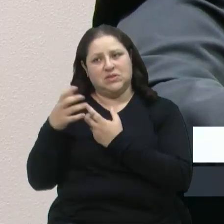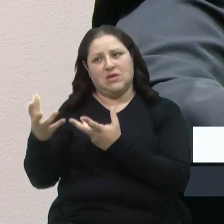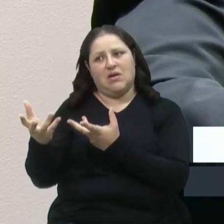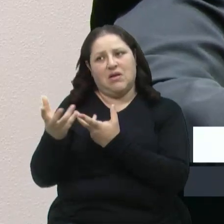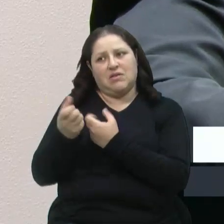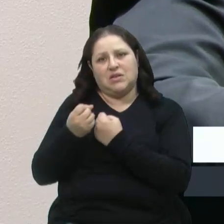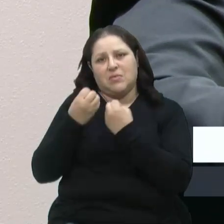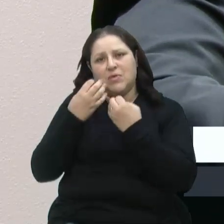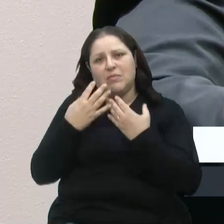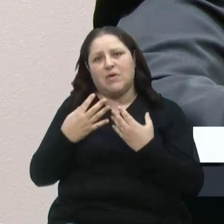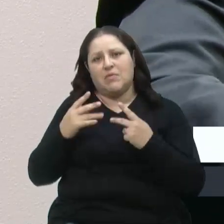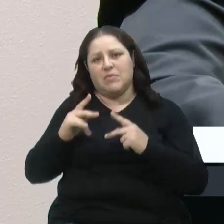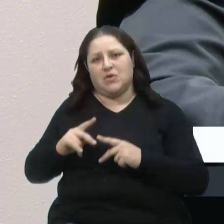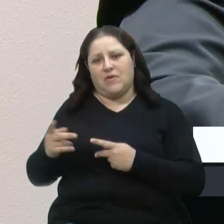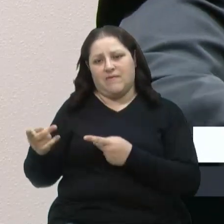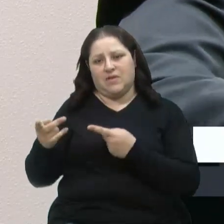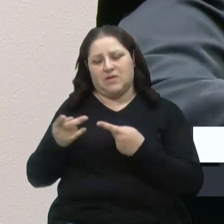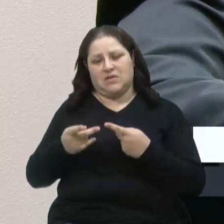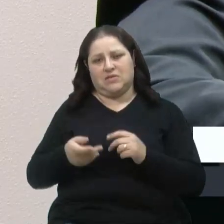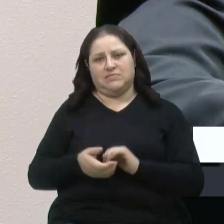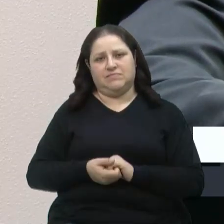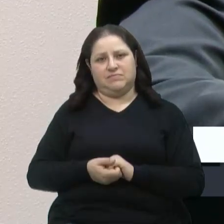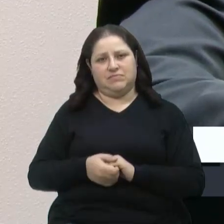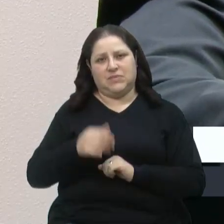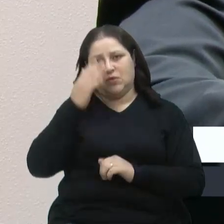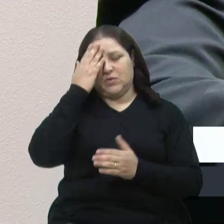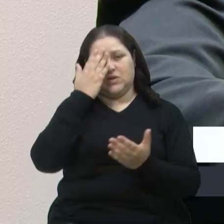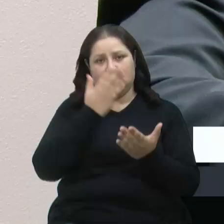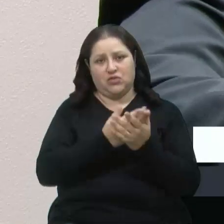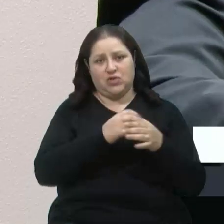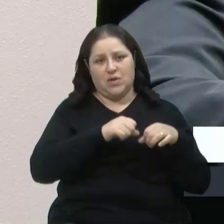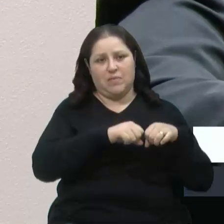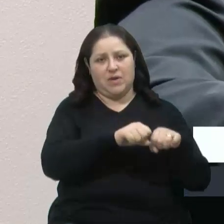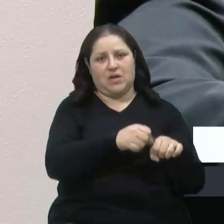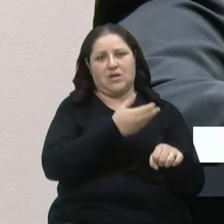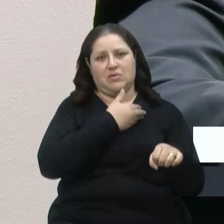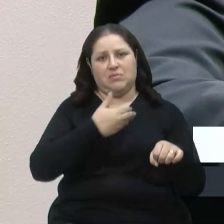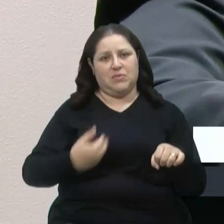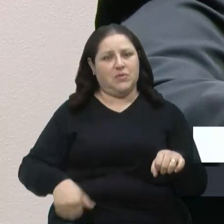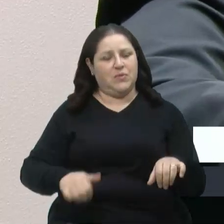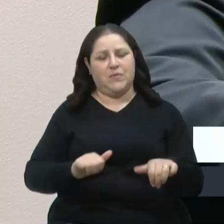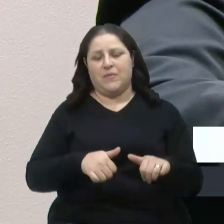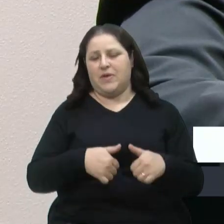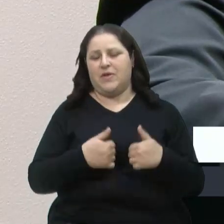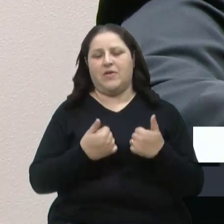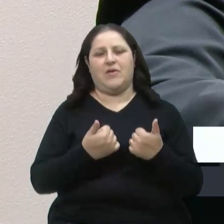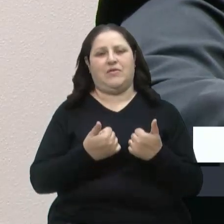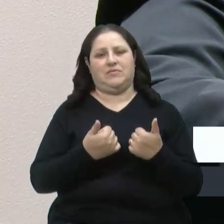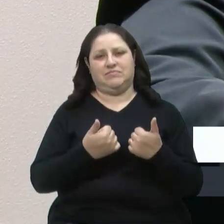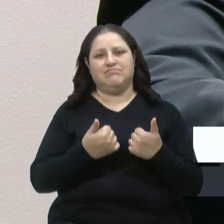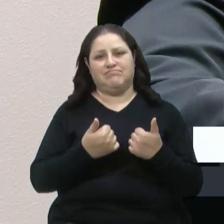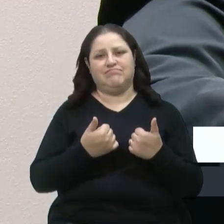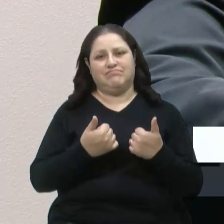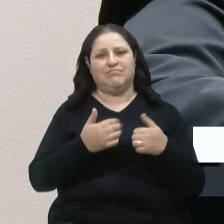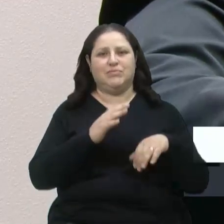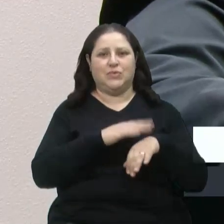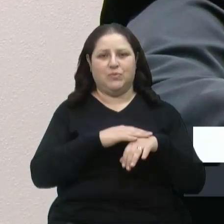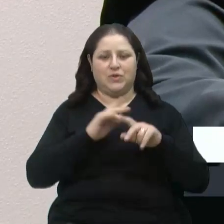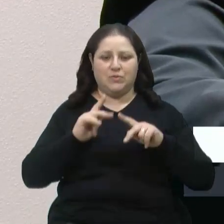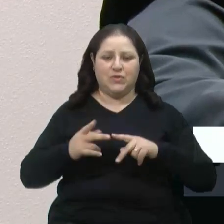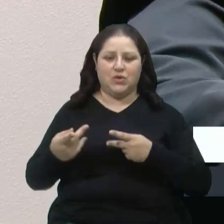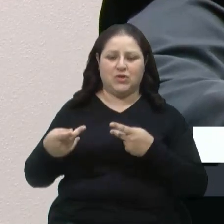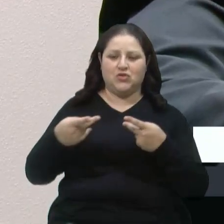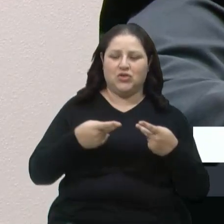acolhedora. E eu não tenho dúvida que o mercado público é a melhor situação para que você possa acolher as